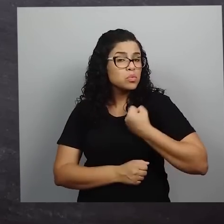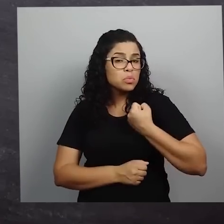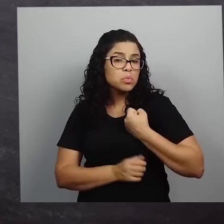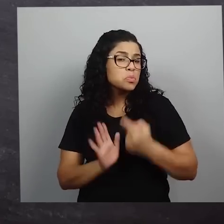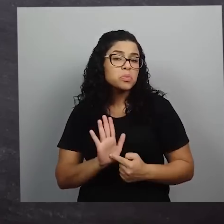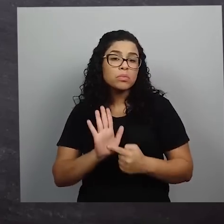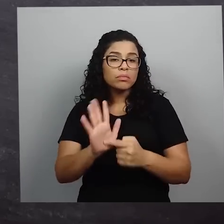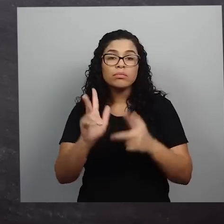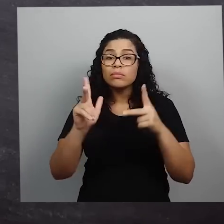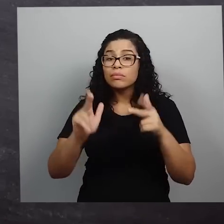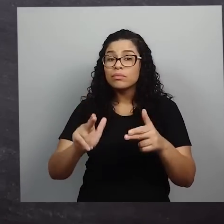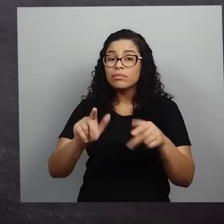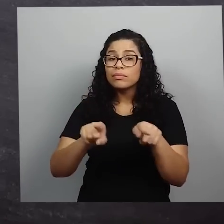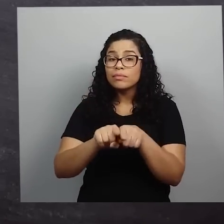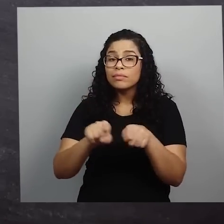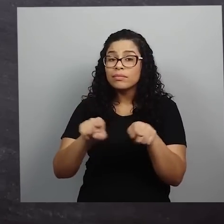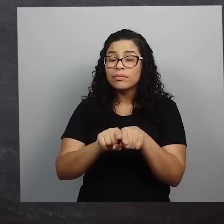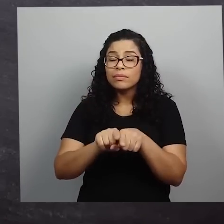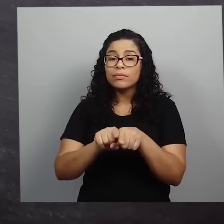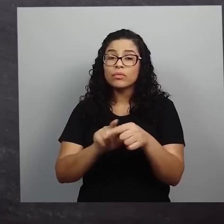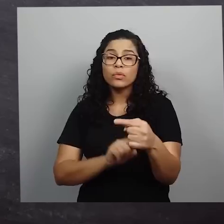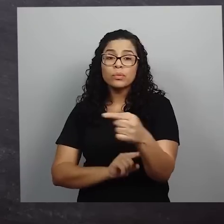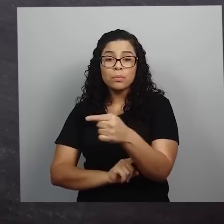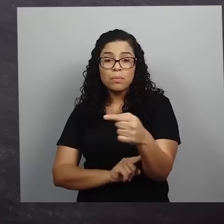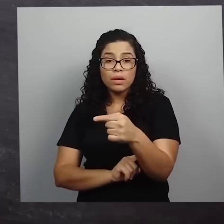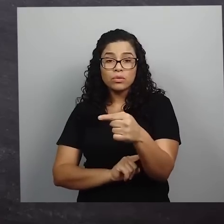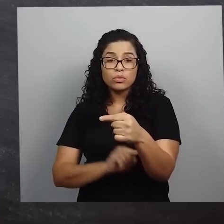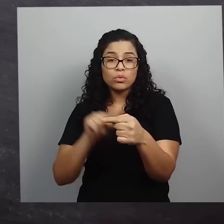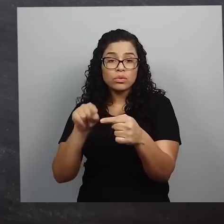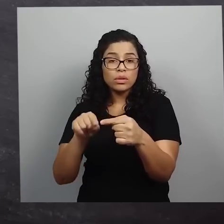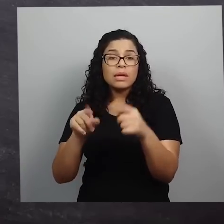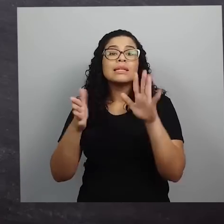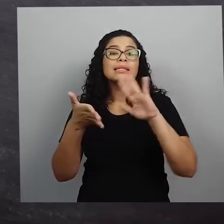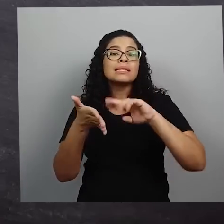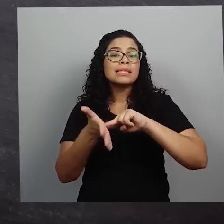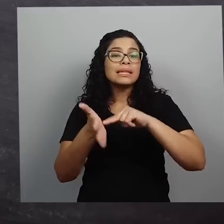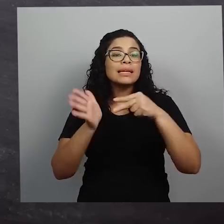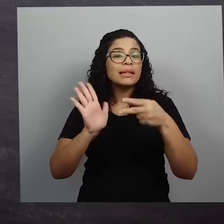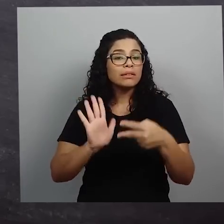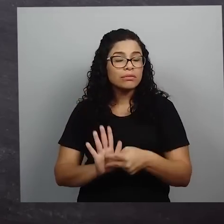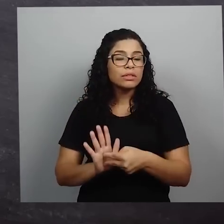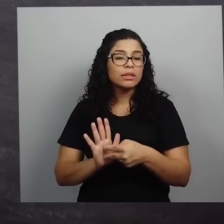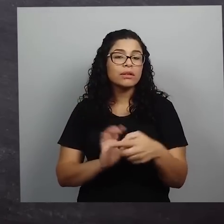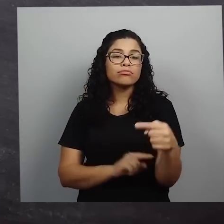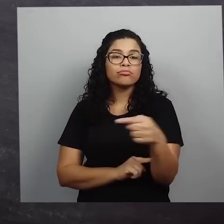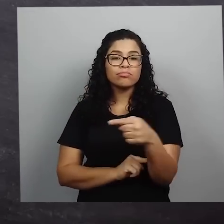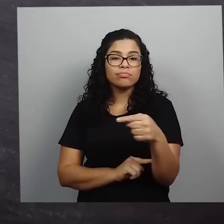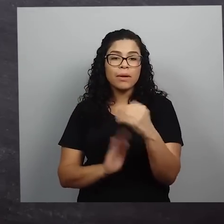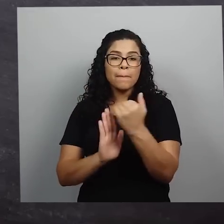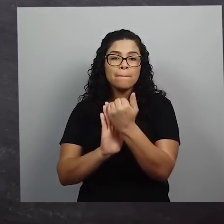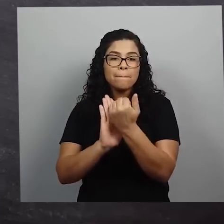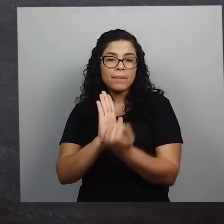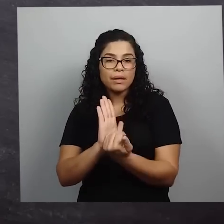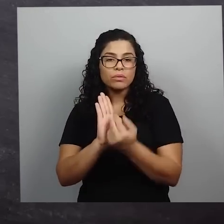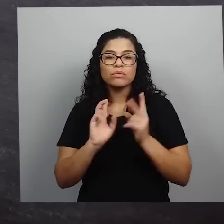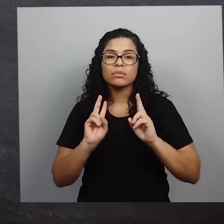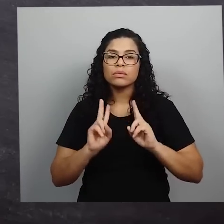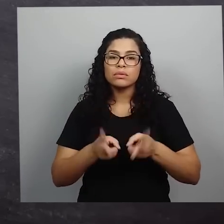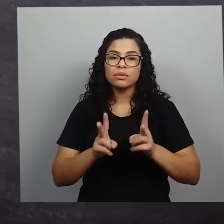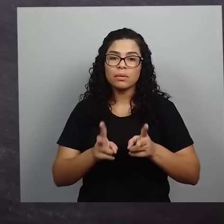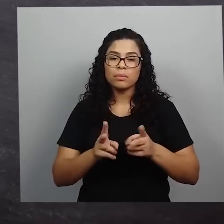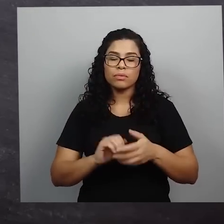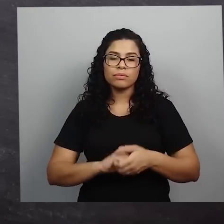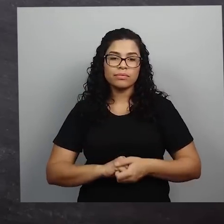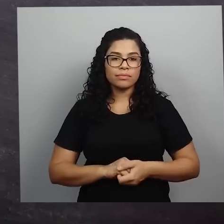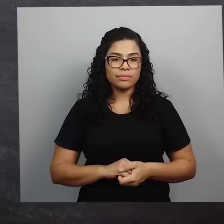com o símbolozinho de menos na frente. E, portanto, a pessoa está devendo dinheiro para o banco.